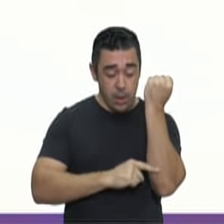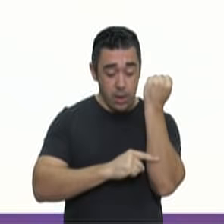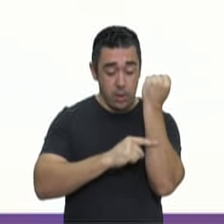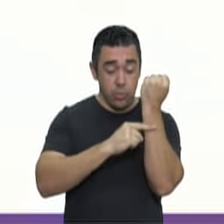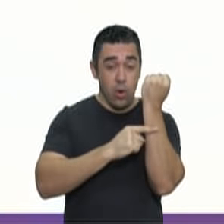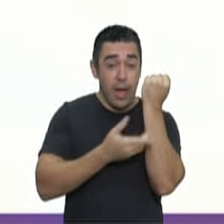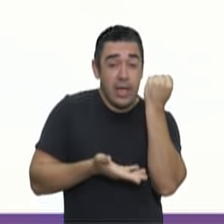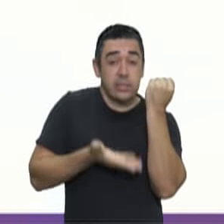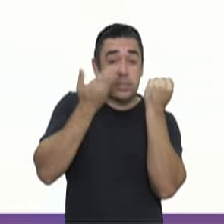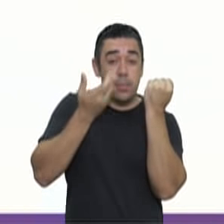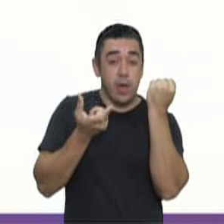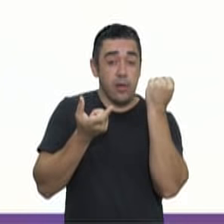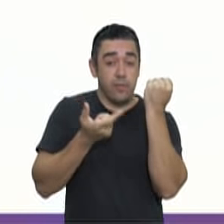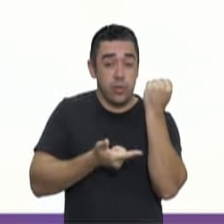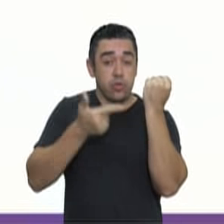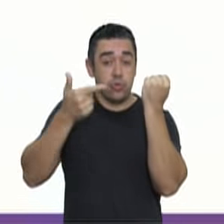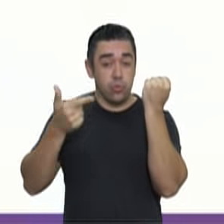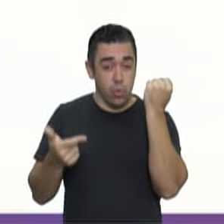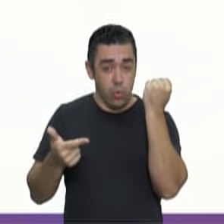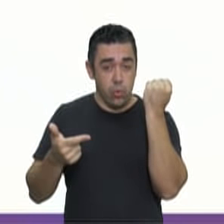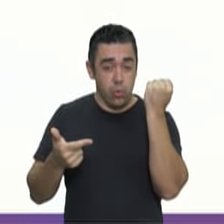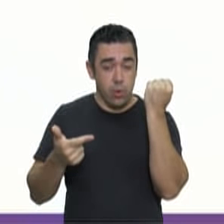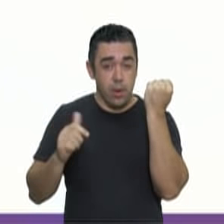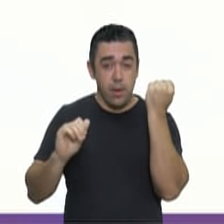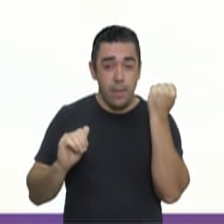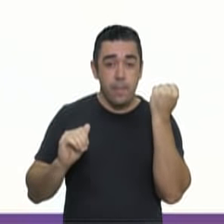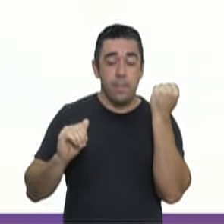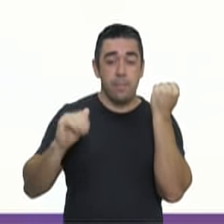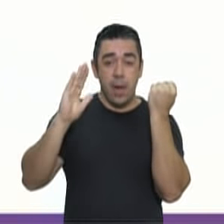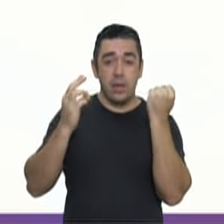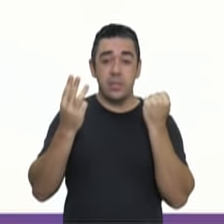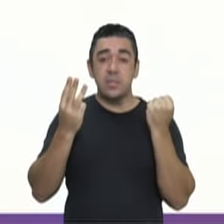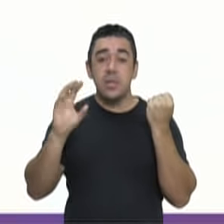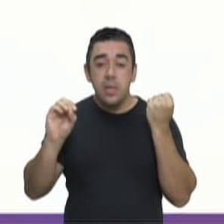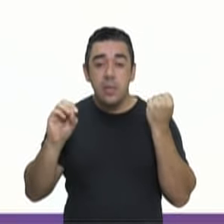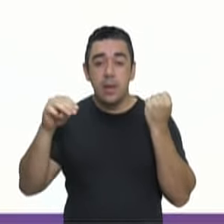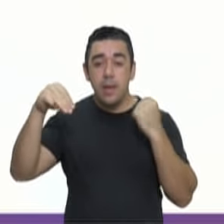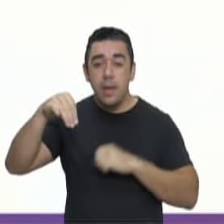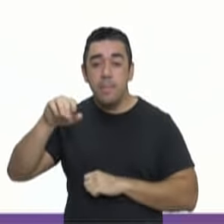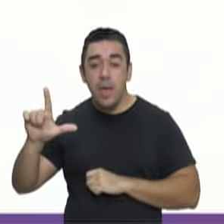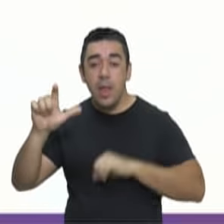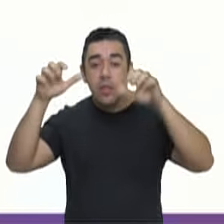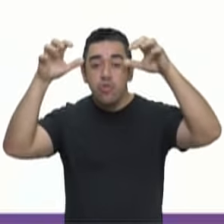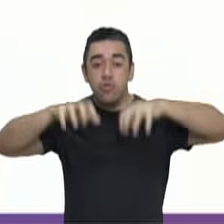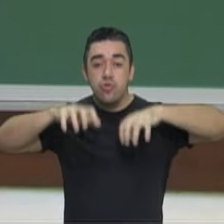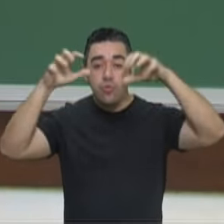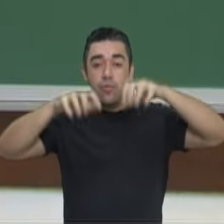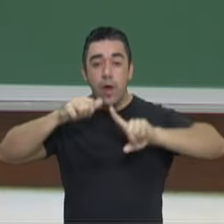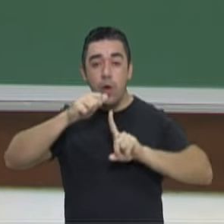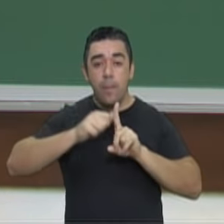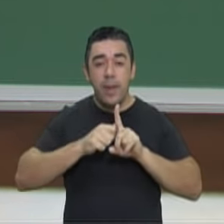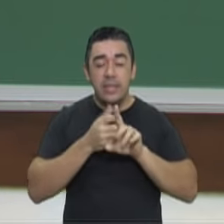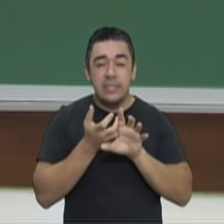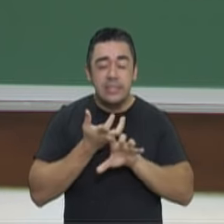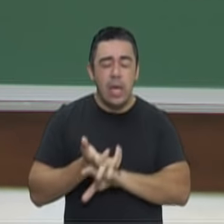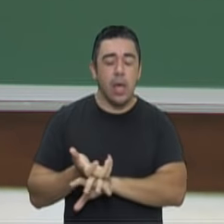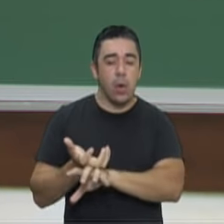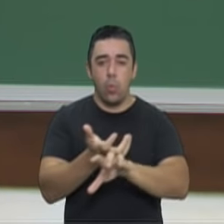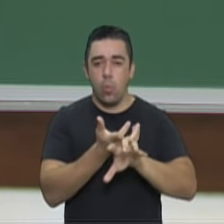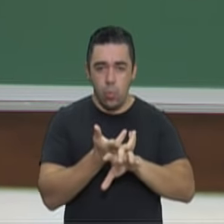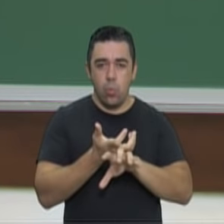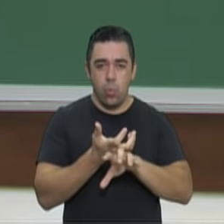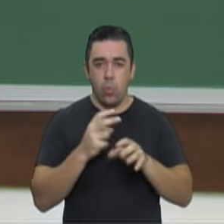a 22 graus no verão e com mais de 30 milímetros de chuva no mês mais seco. Quer dizer que é